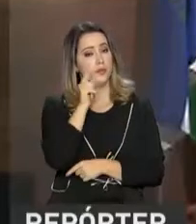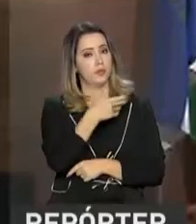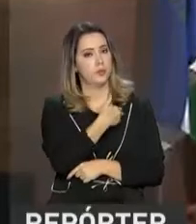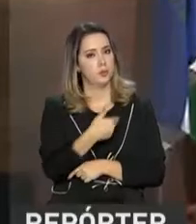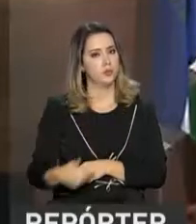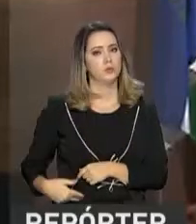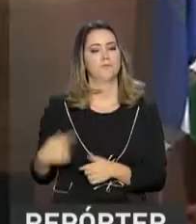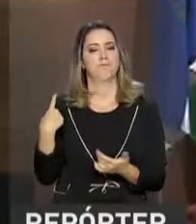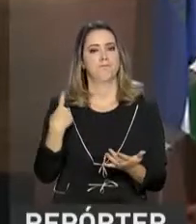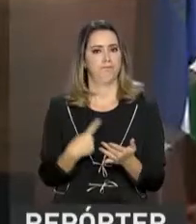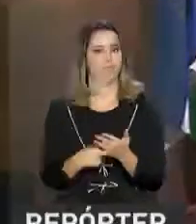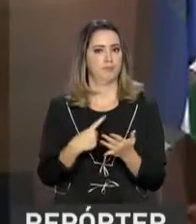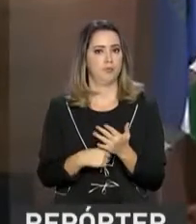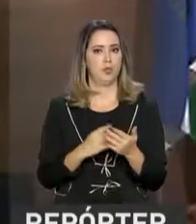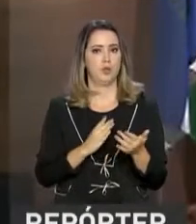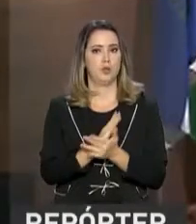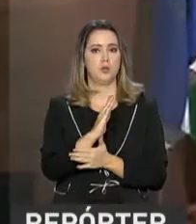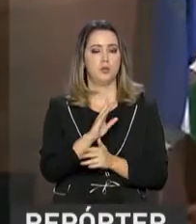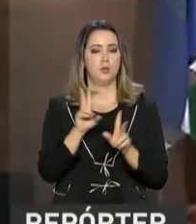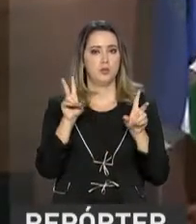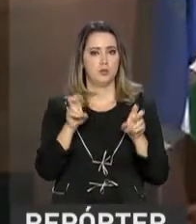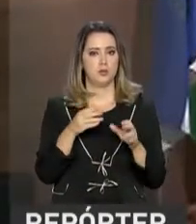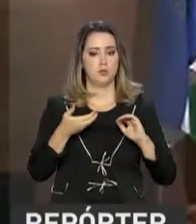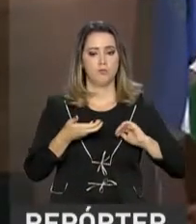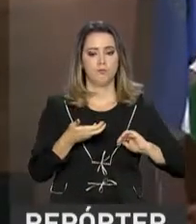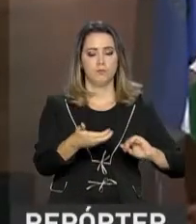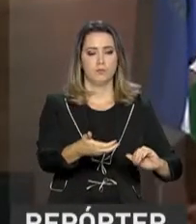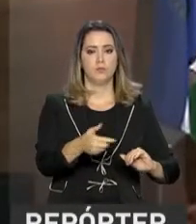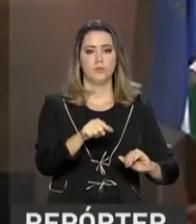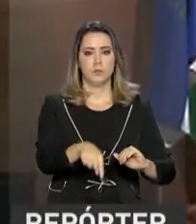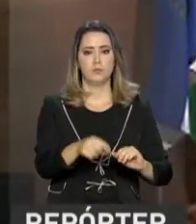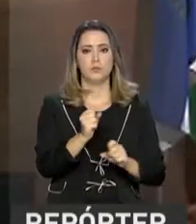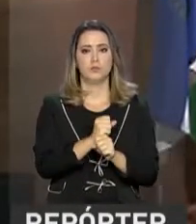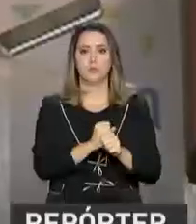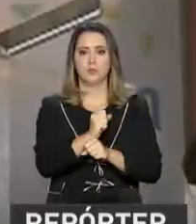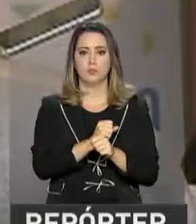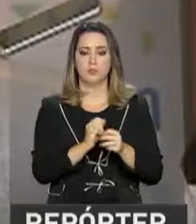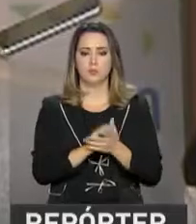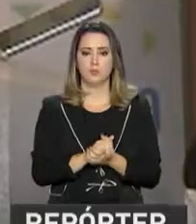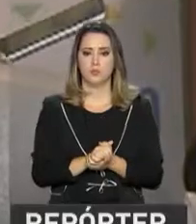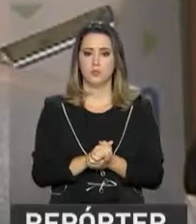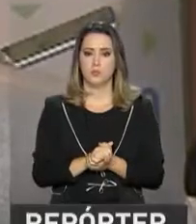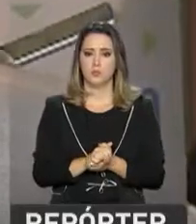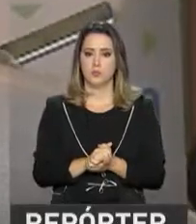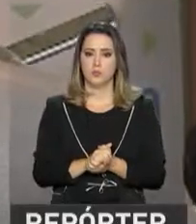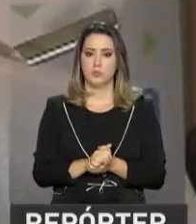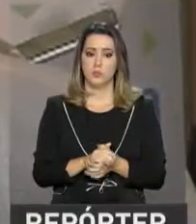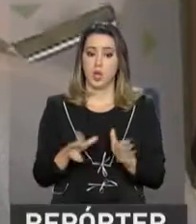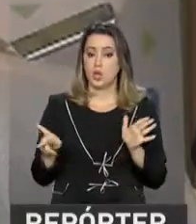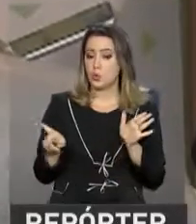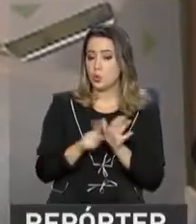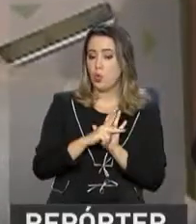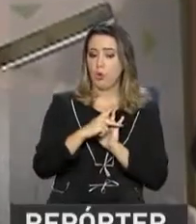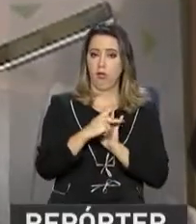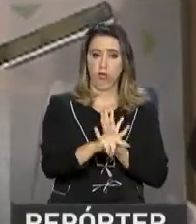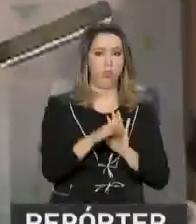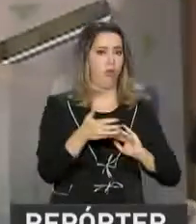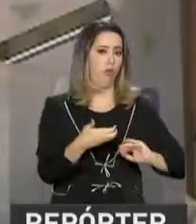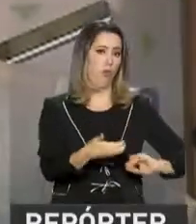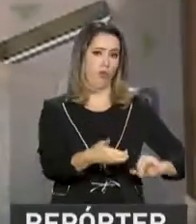está comprometido com a aprovação da matéria pelo Congresso Nacional ainda este ano. Isso é uma decisão do Congresso Nacional, não nos